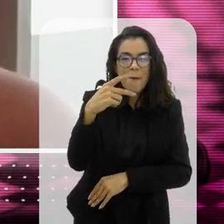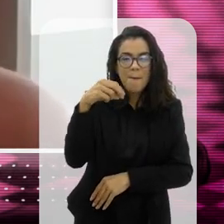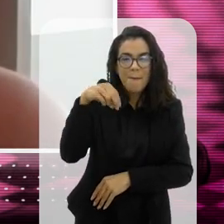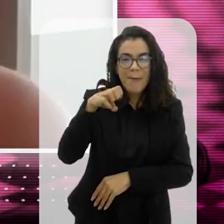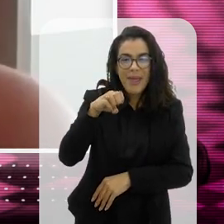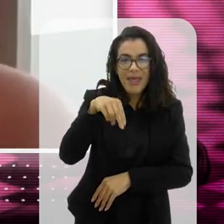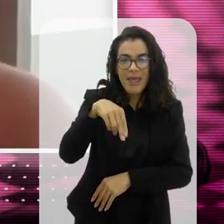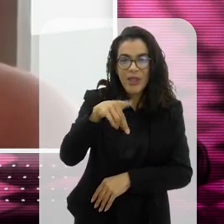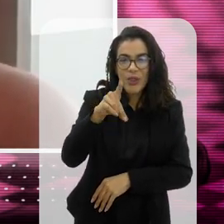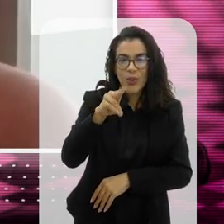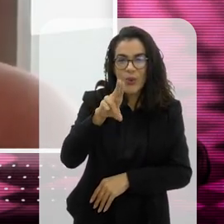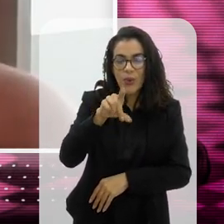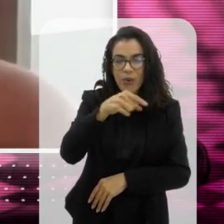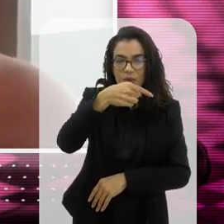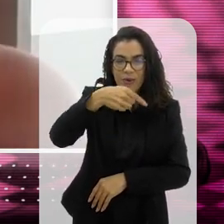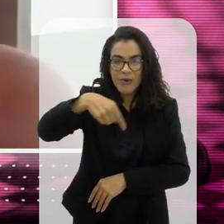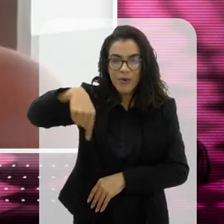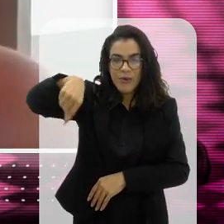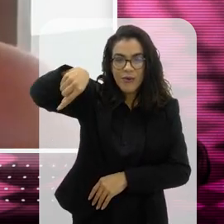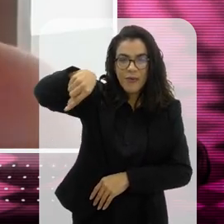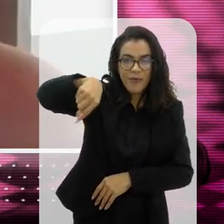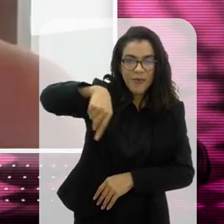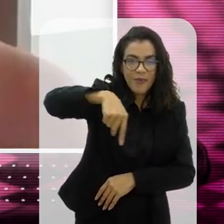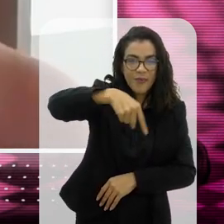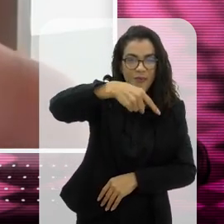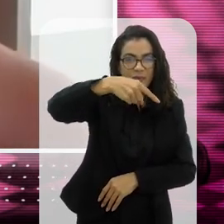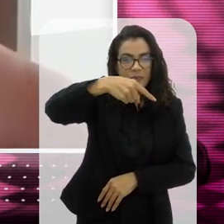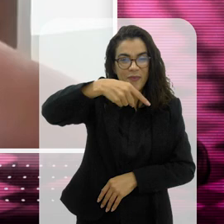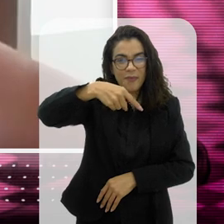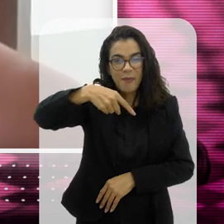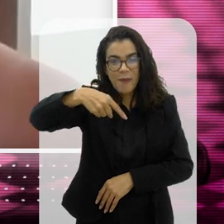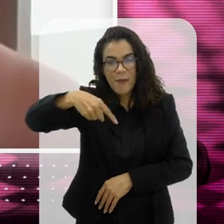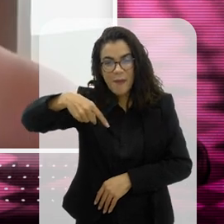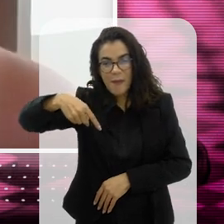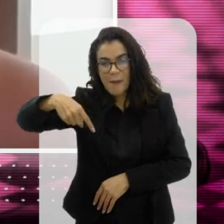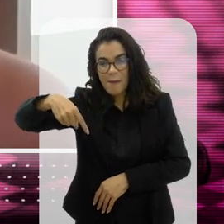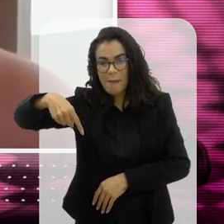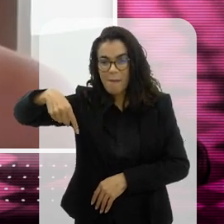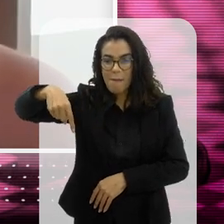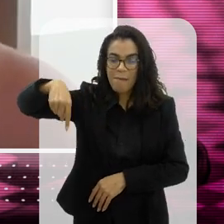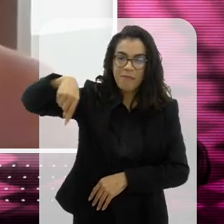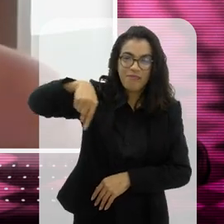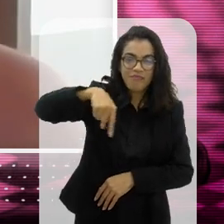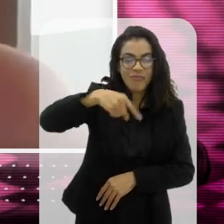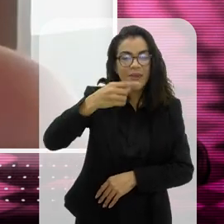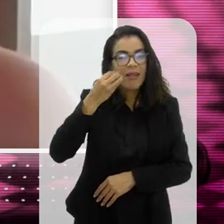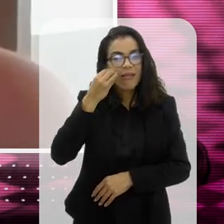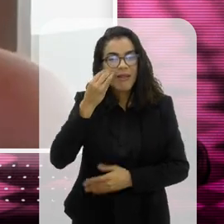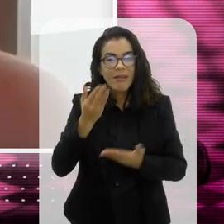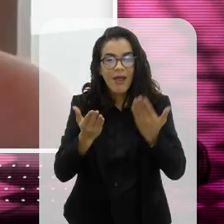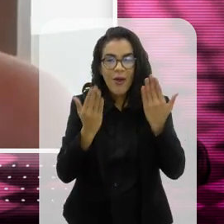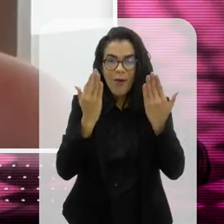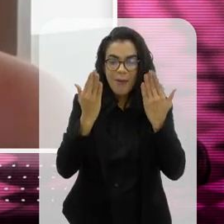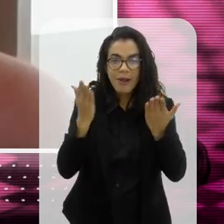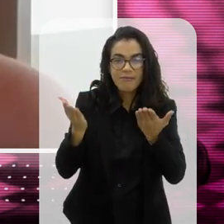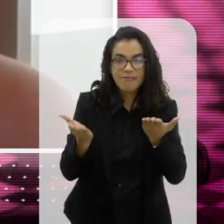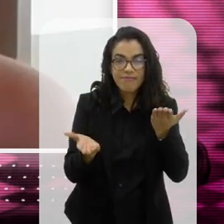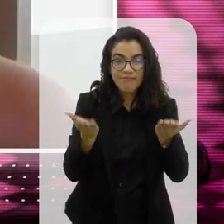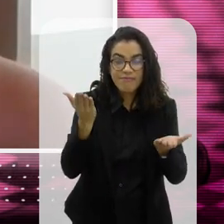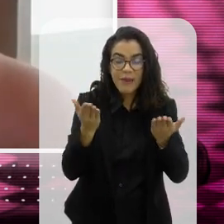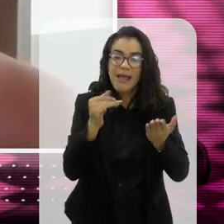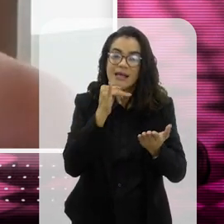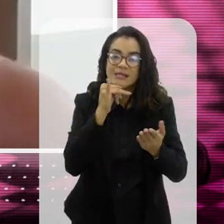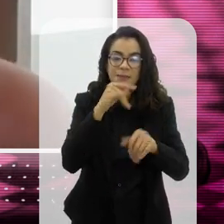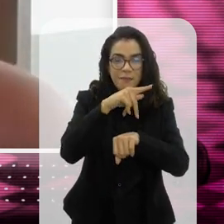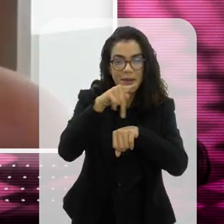essa metáfora do pessoal lá da sociologia. E aí, quanto menor for o balanço desse pêndulo, mais equilibrada é a sociedade. Olhemos para